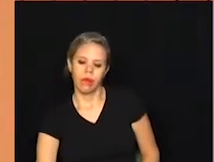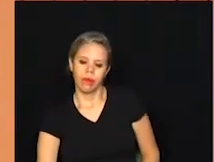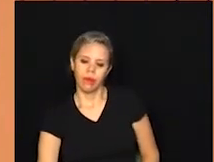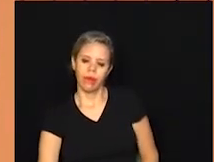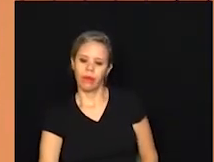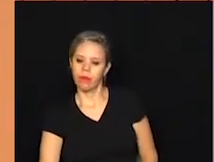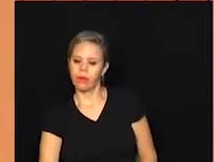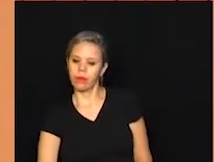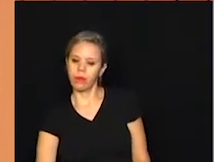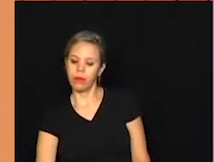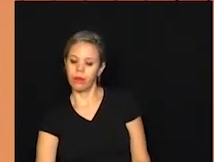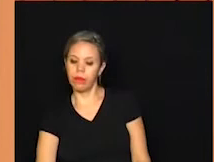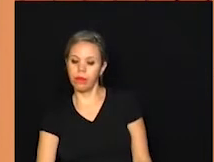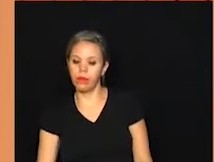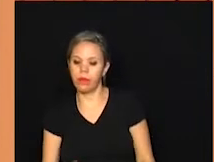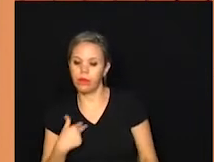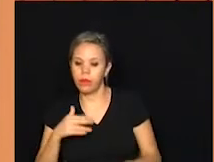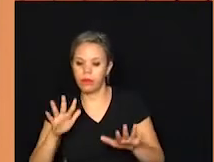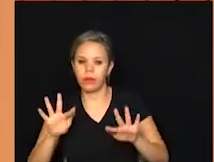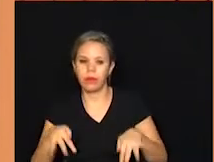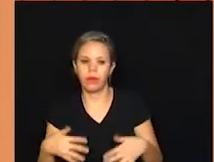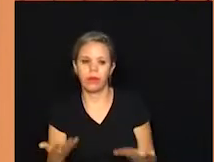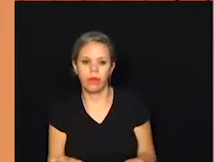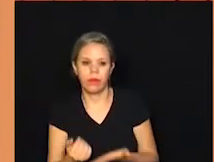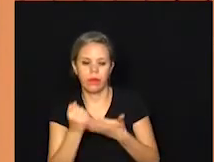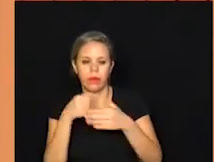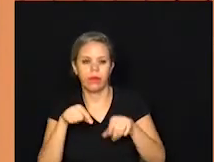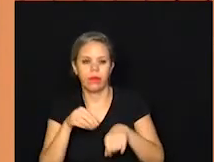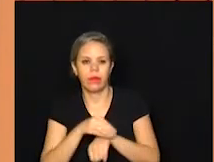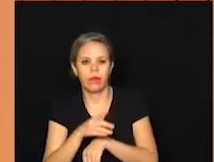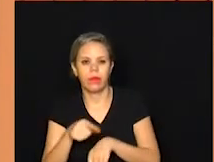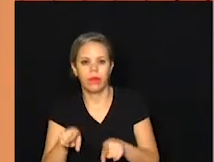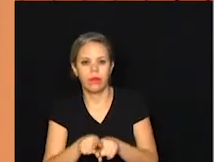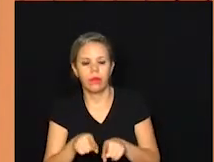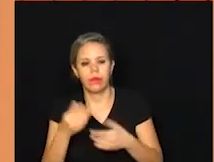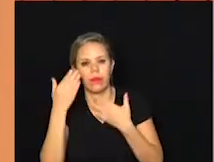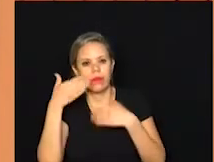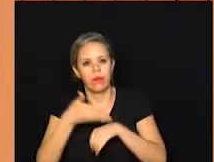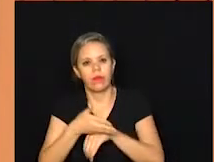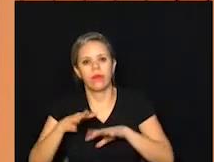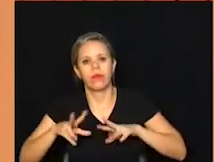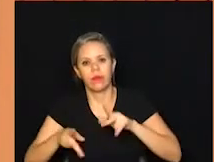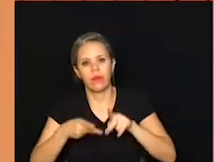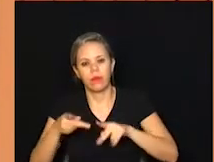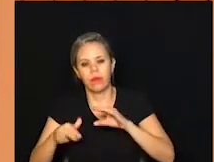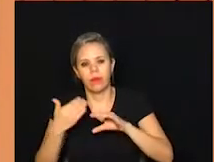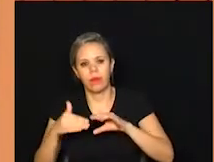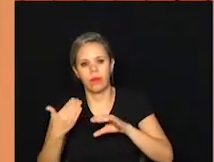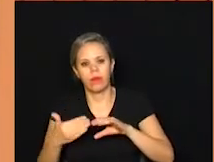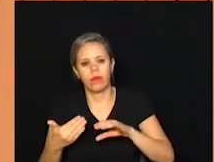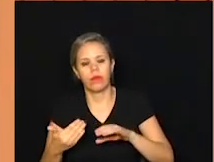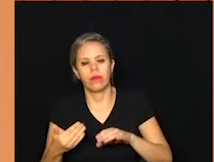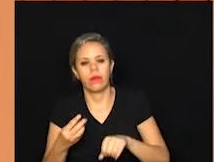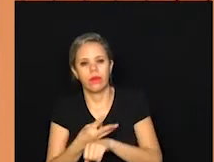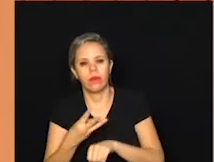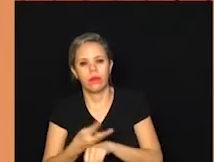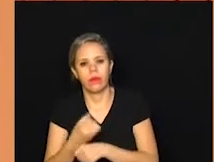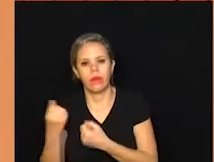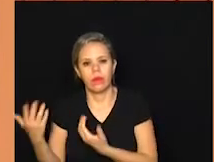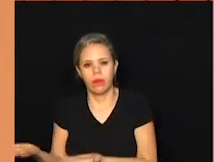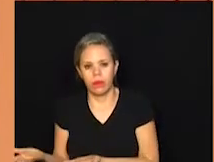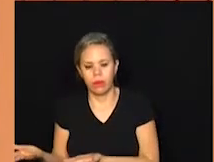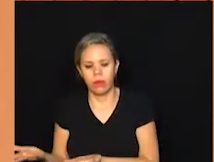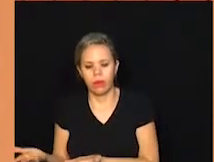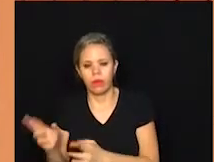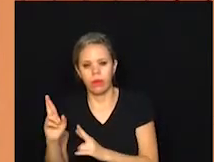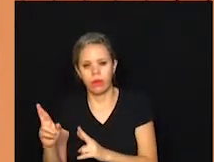que não puderam ficar até o final, mas contribuíram, e quero agradecer também a participação de todo mundo que mandou mensagem através do WhatsApp.